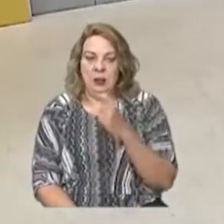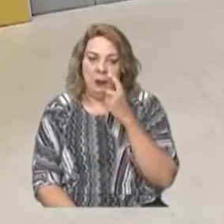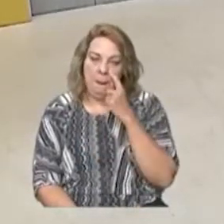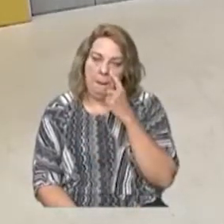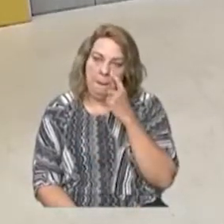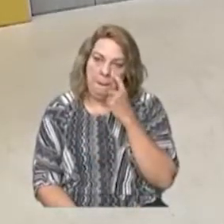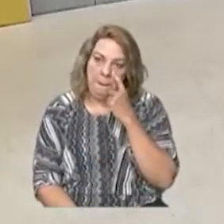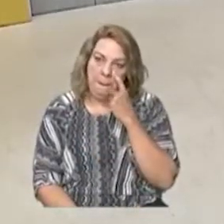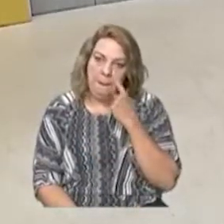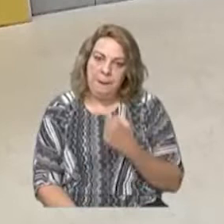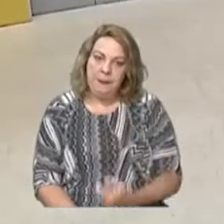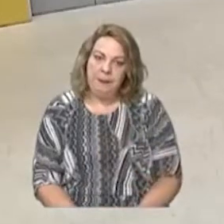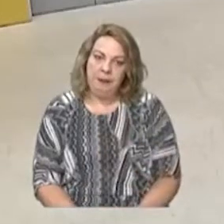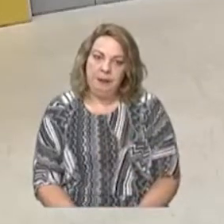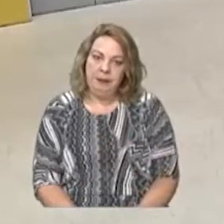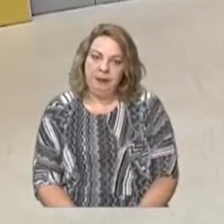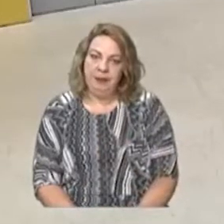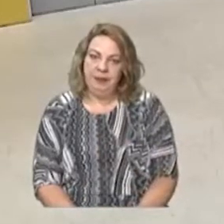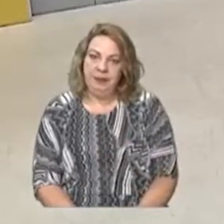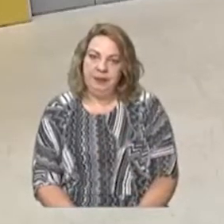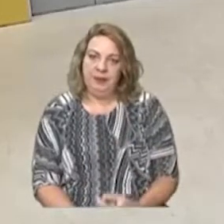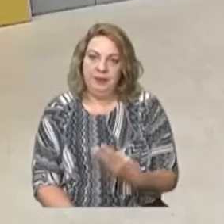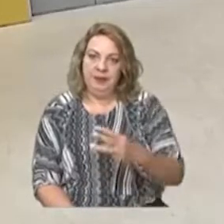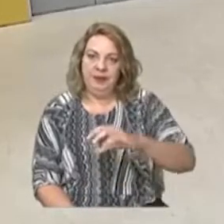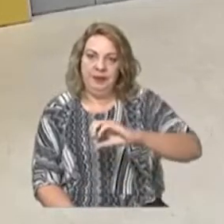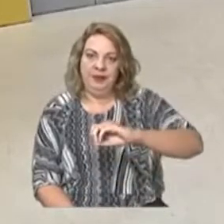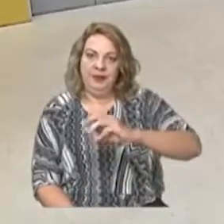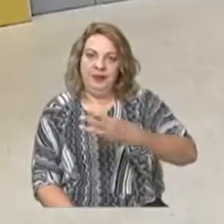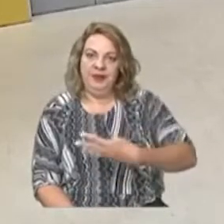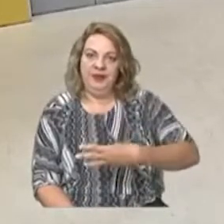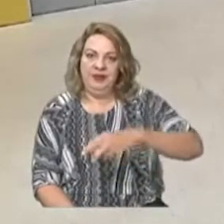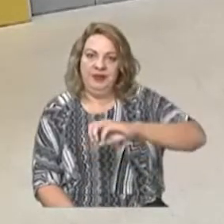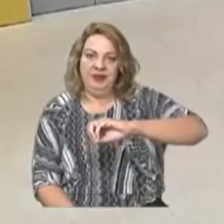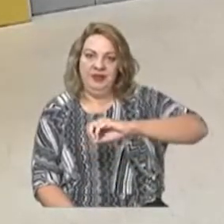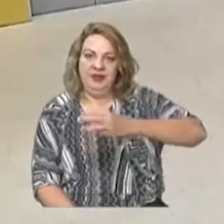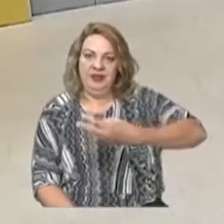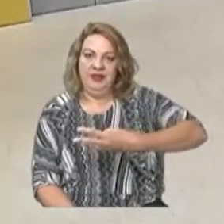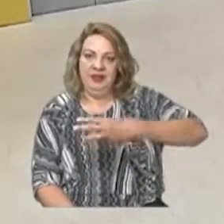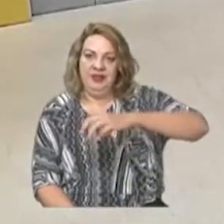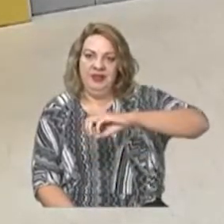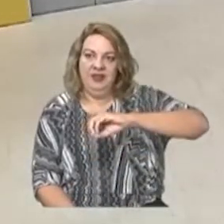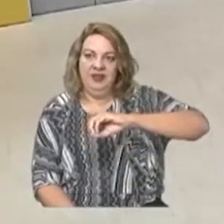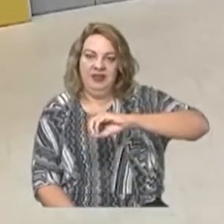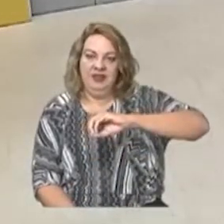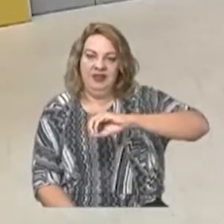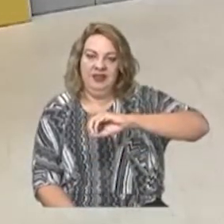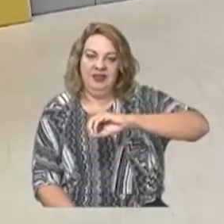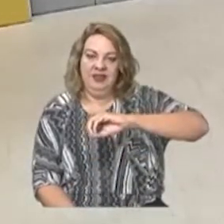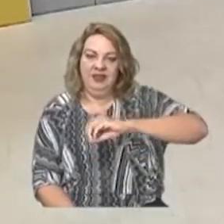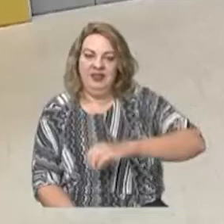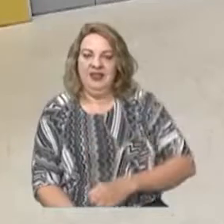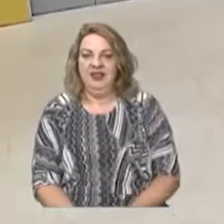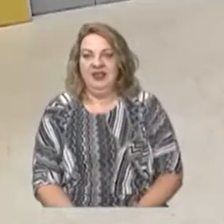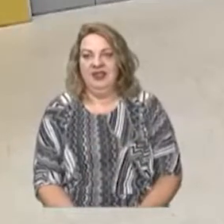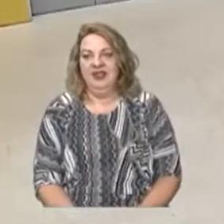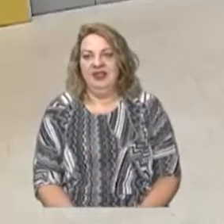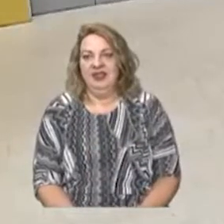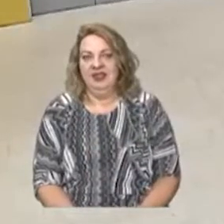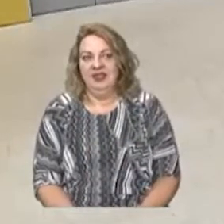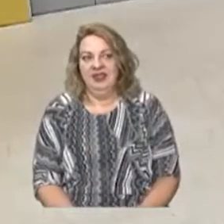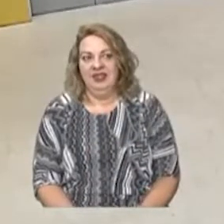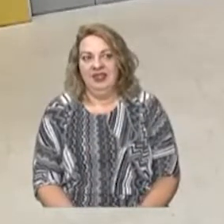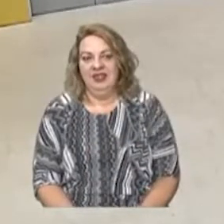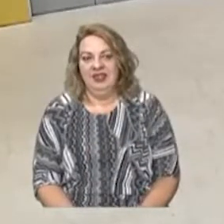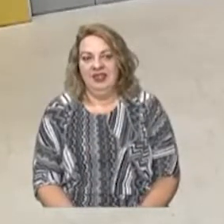37, 37. Sobe também a de número 30, 30. Tem aí o 30? Tem aí o 30?